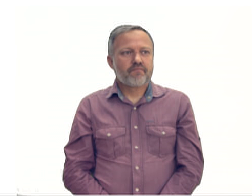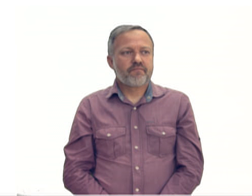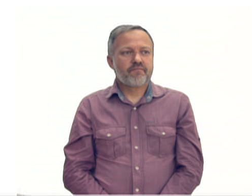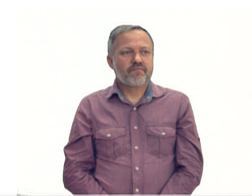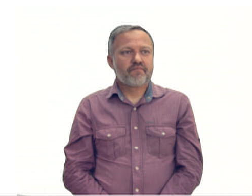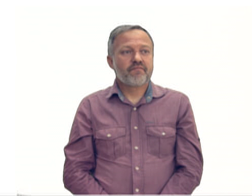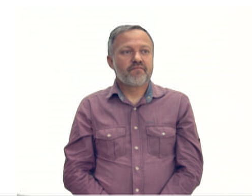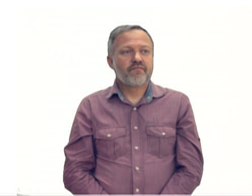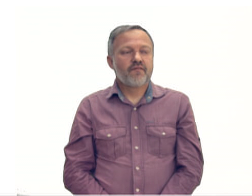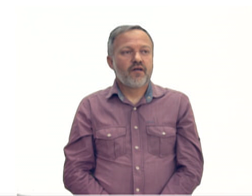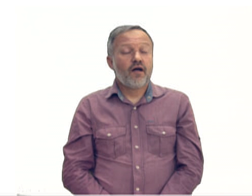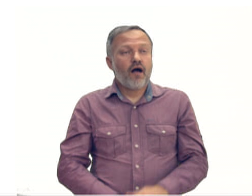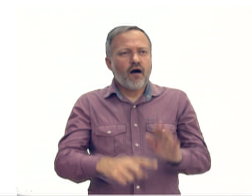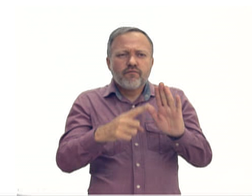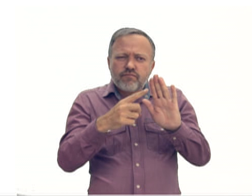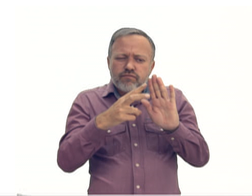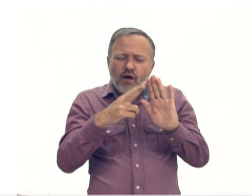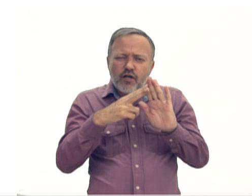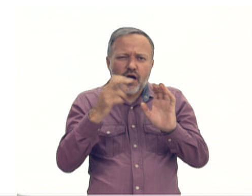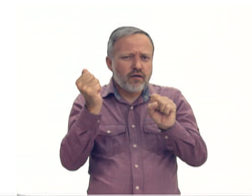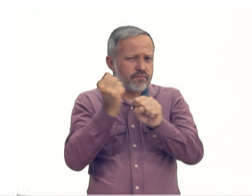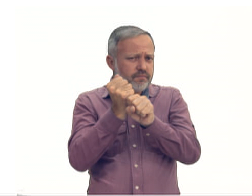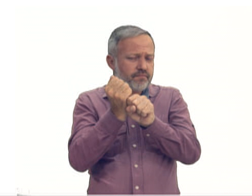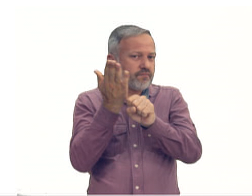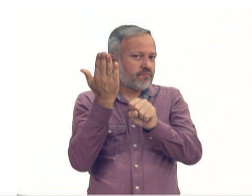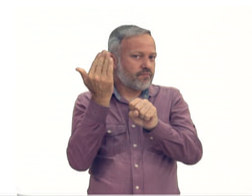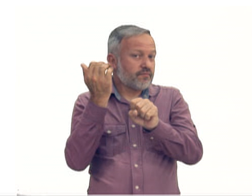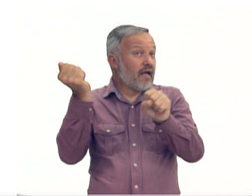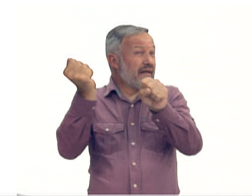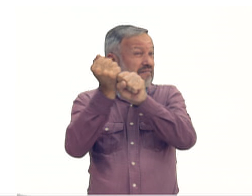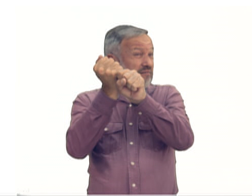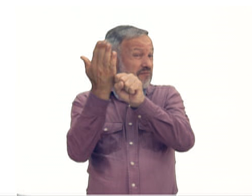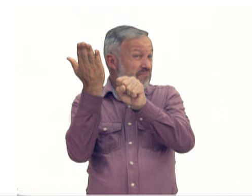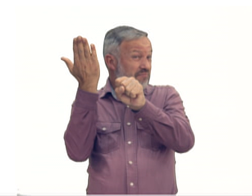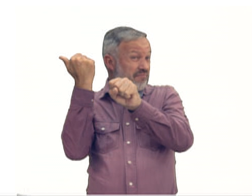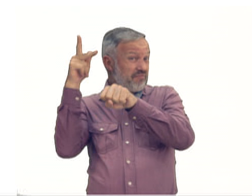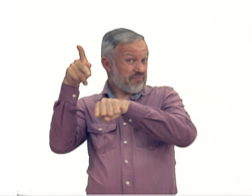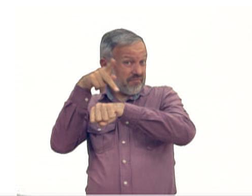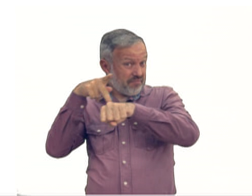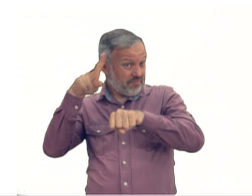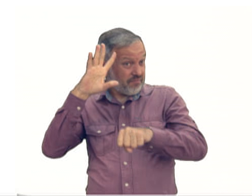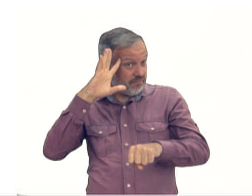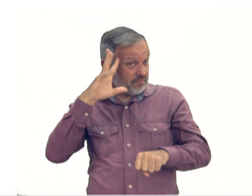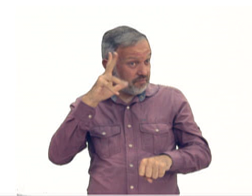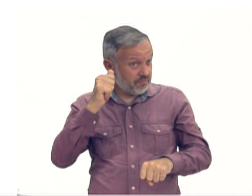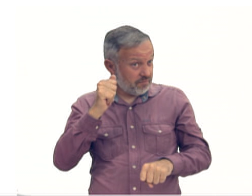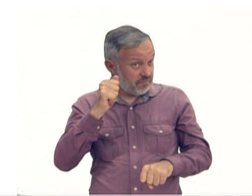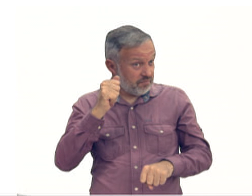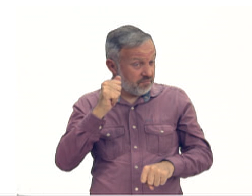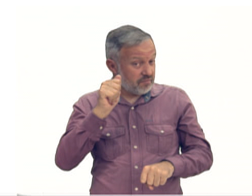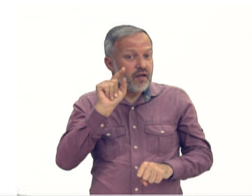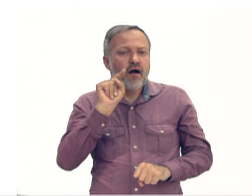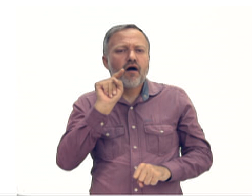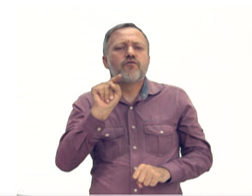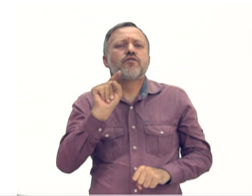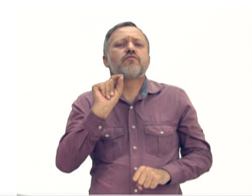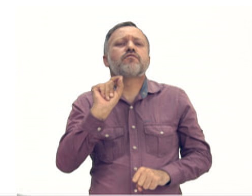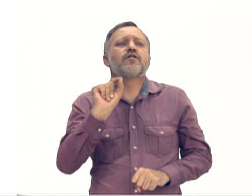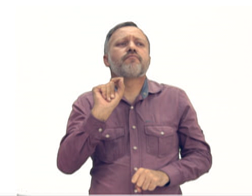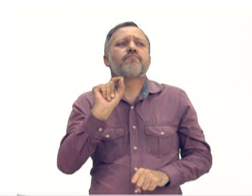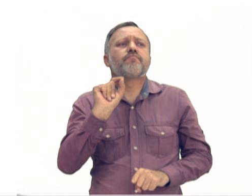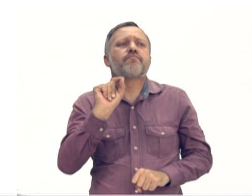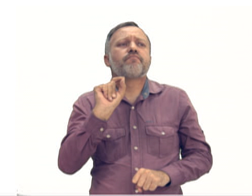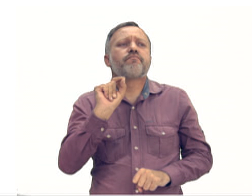De novo, as expressões há muito tempo e num antigo país da África indicam